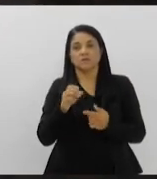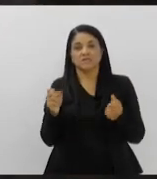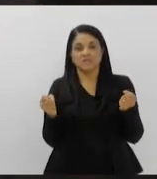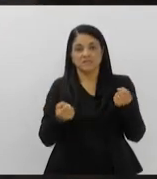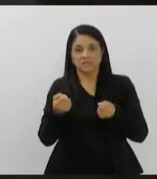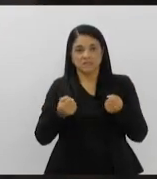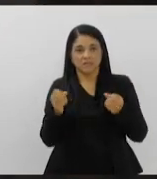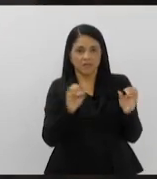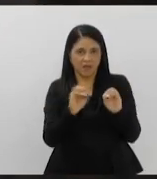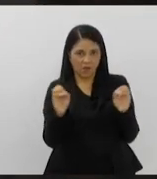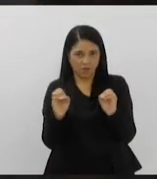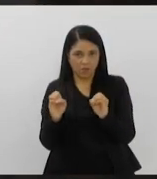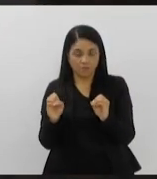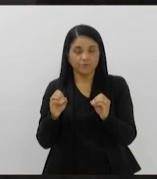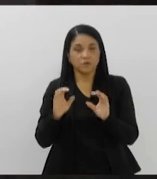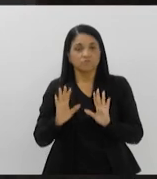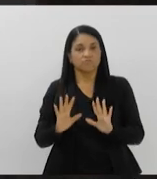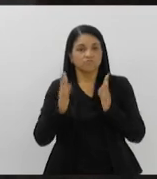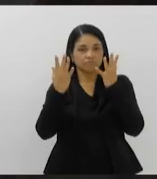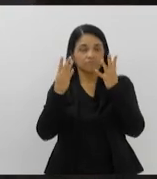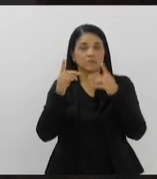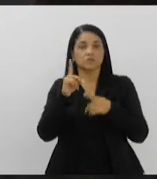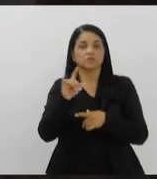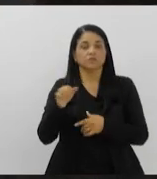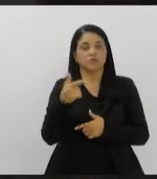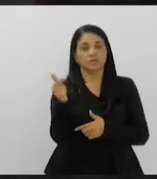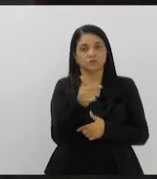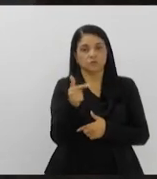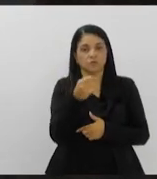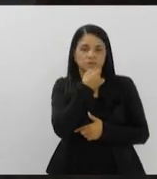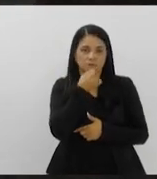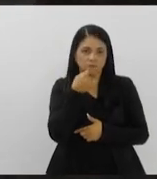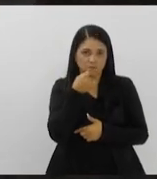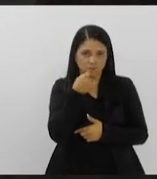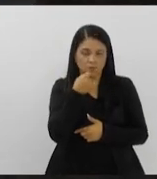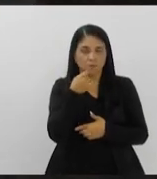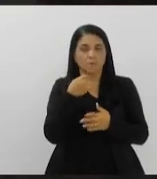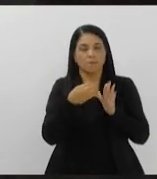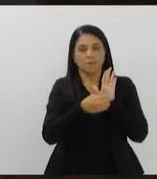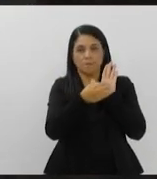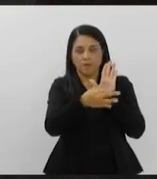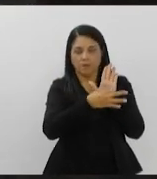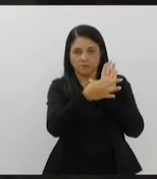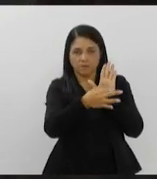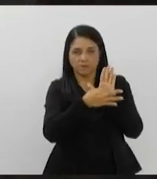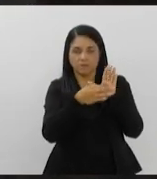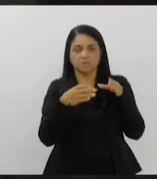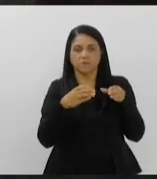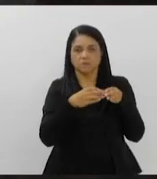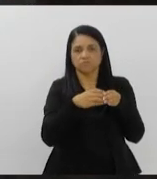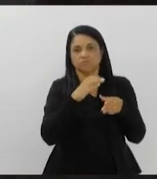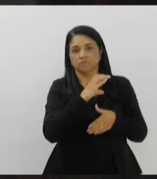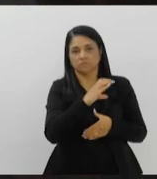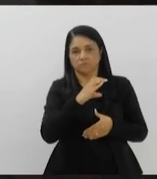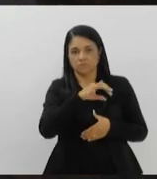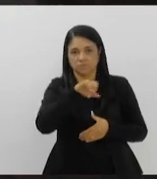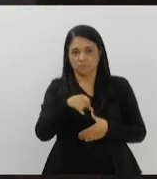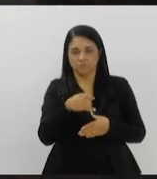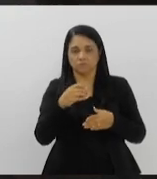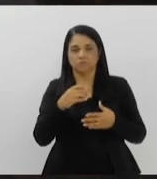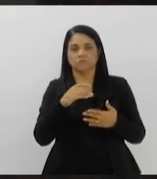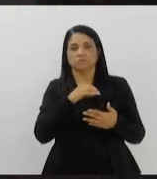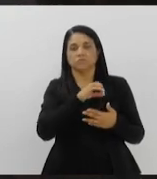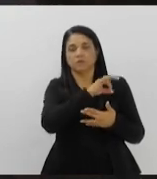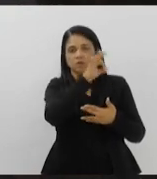a ser comemorado anualmente no dia 22 de setembro. Pareceres das comissões Constituição e Justiça pela juridicidade